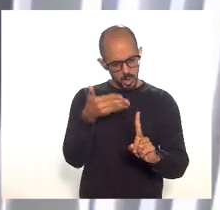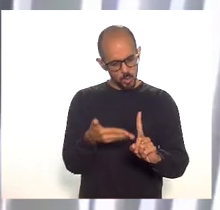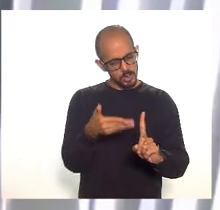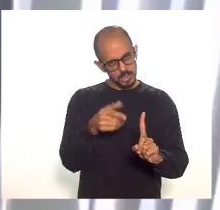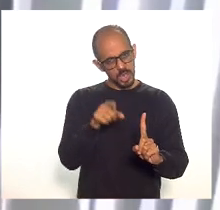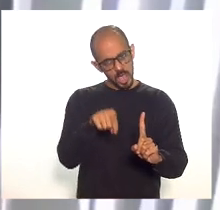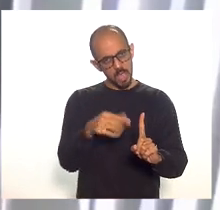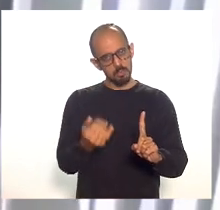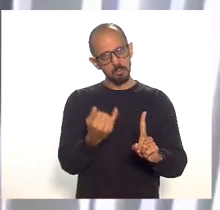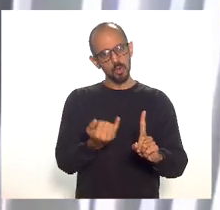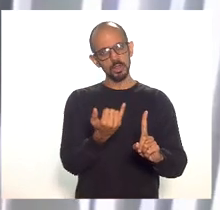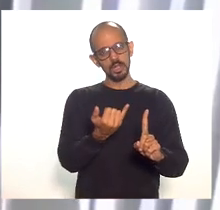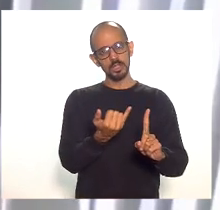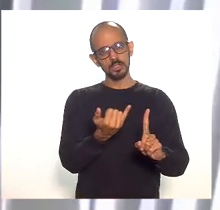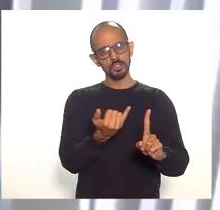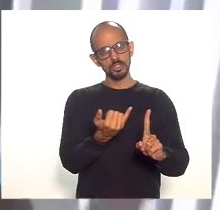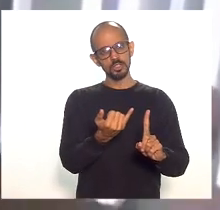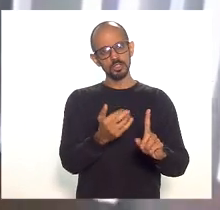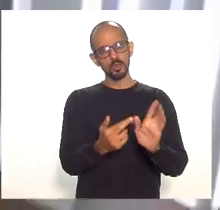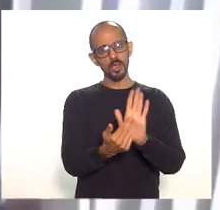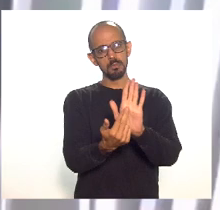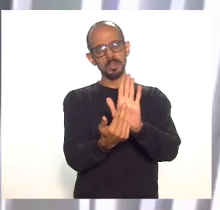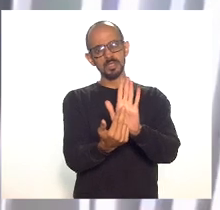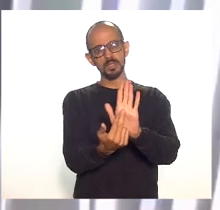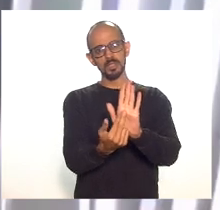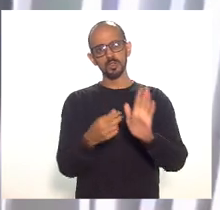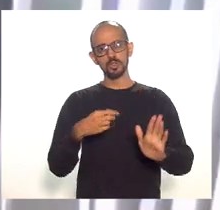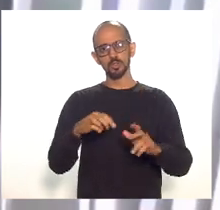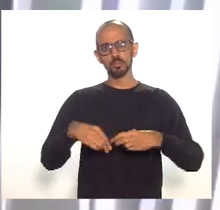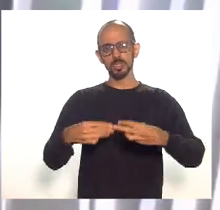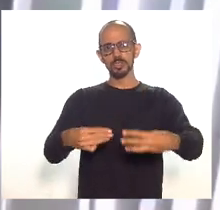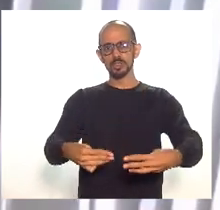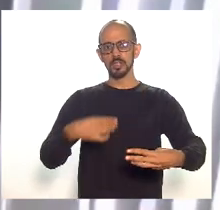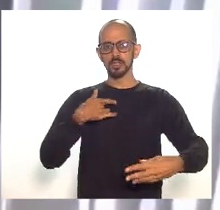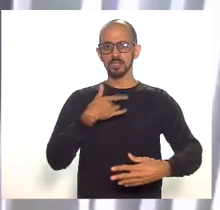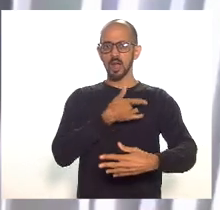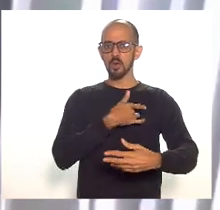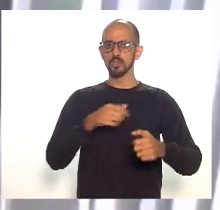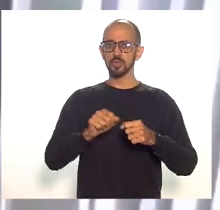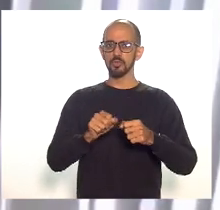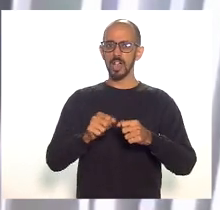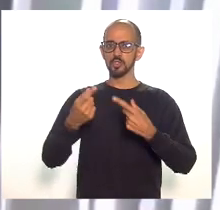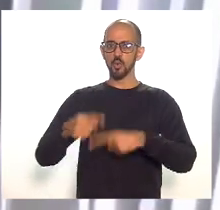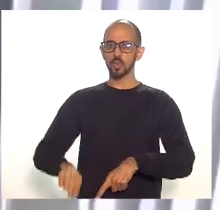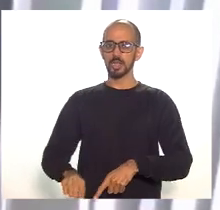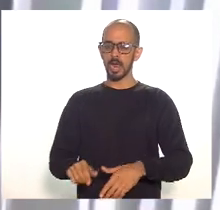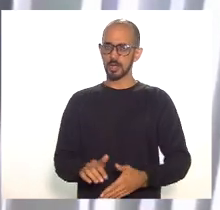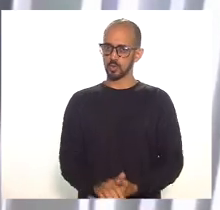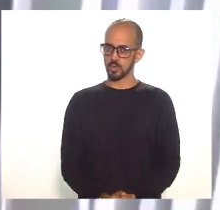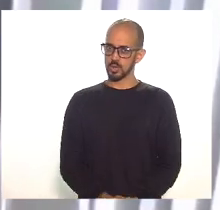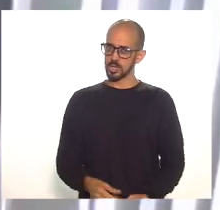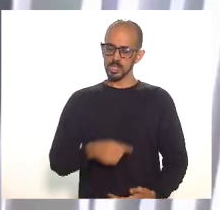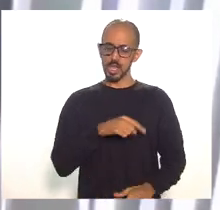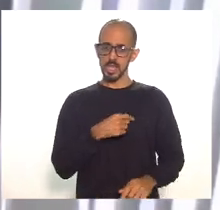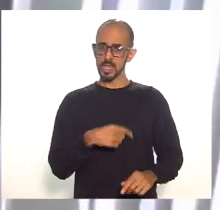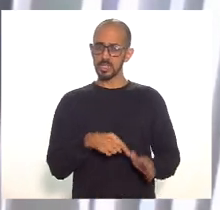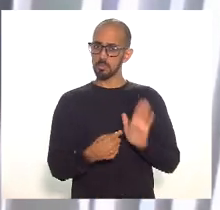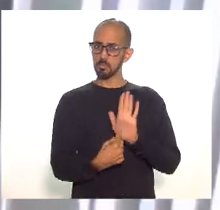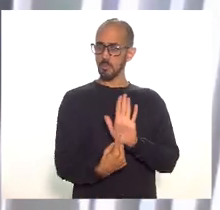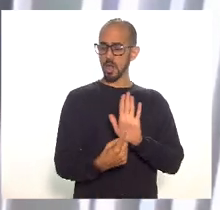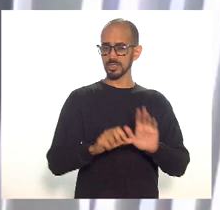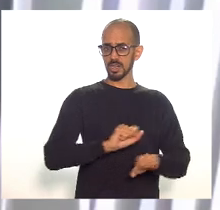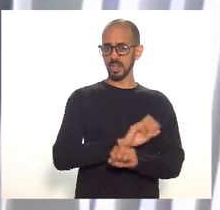entretanto. E o representante do Ministério da Saúde faz o contrário. Aliás, ele demonstra desconhecimento